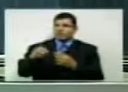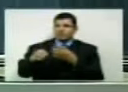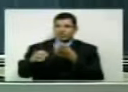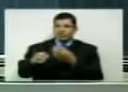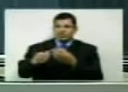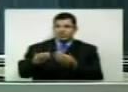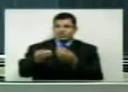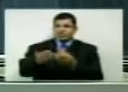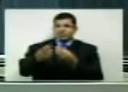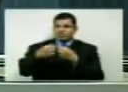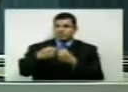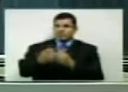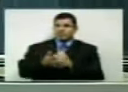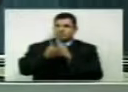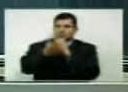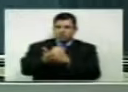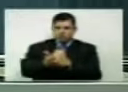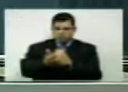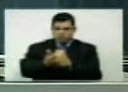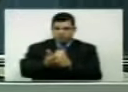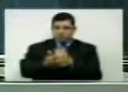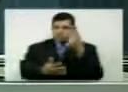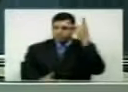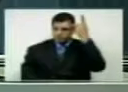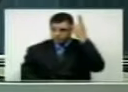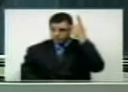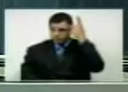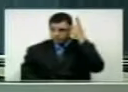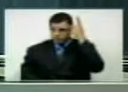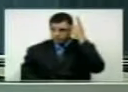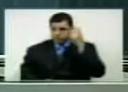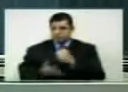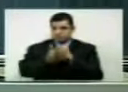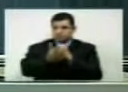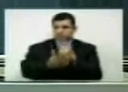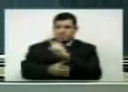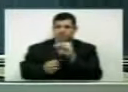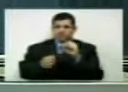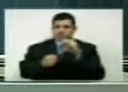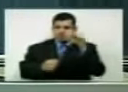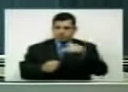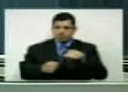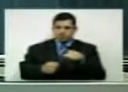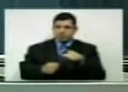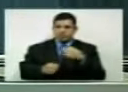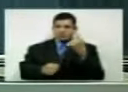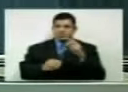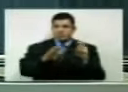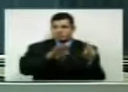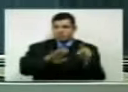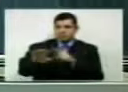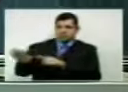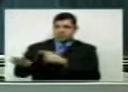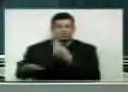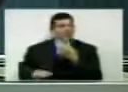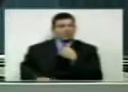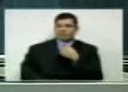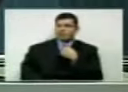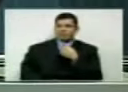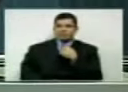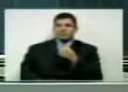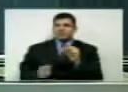que consegue um atendimento em São Paulo, deputado Luiz, para atendimentos que não são feitos aqui, em uma semana, não pode